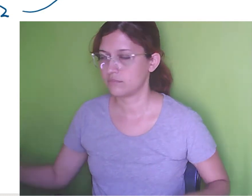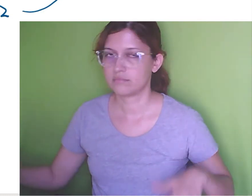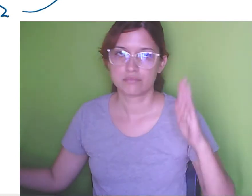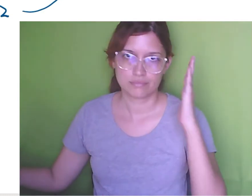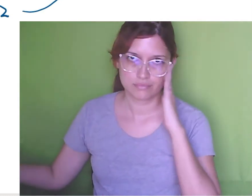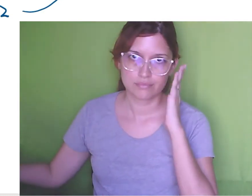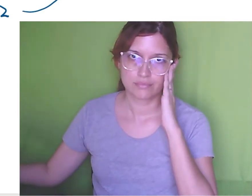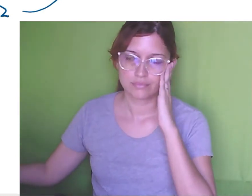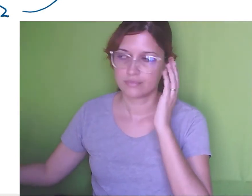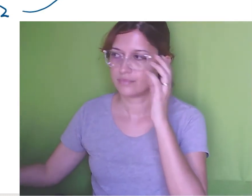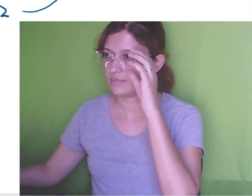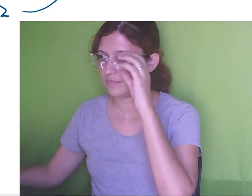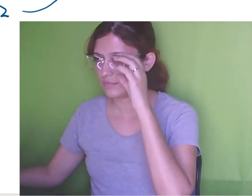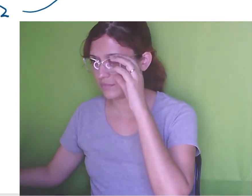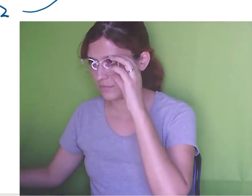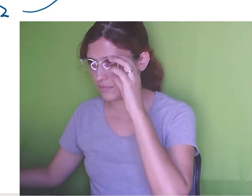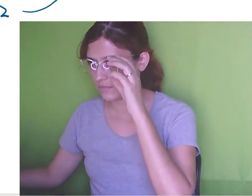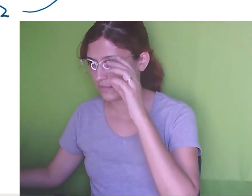vai usar miliampere.